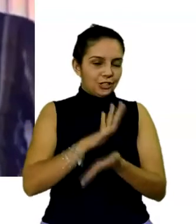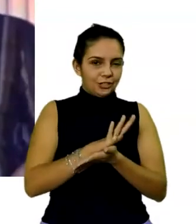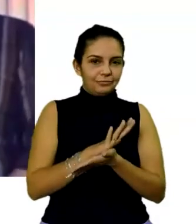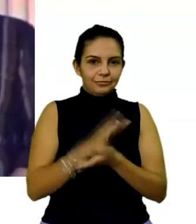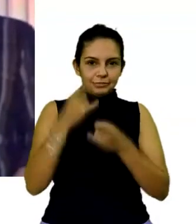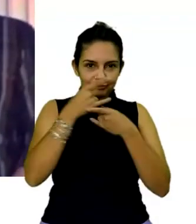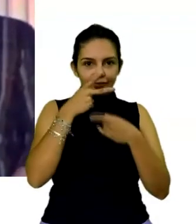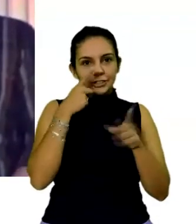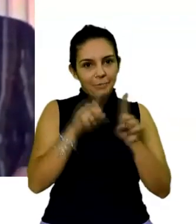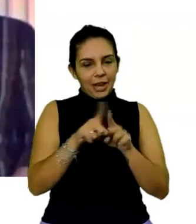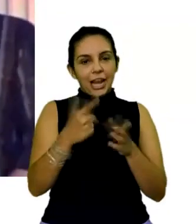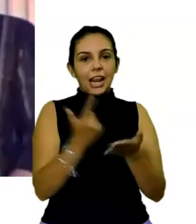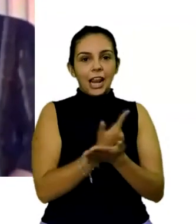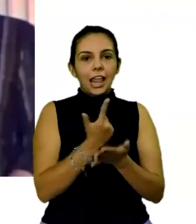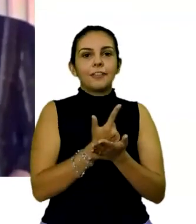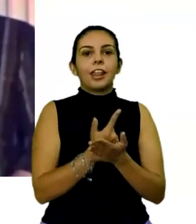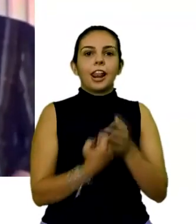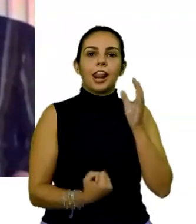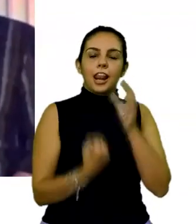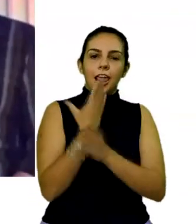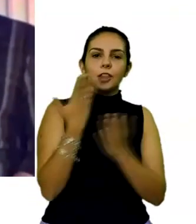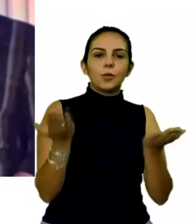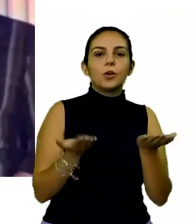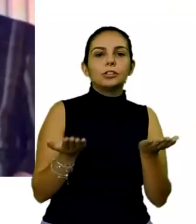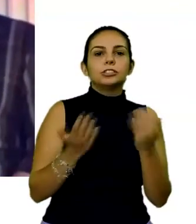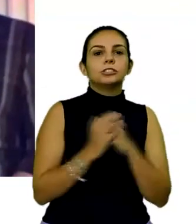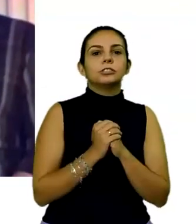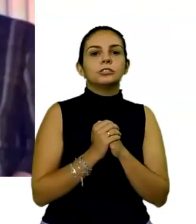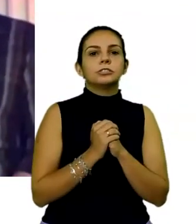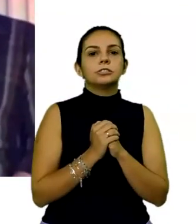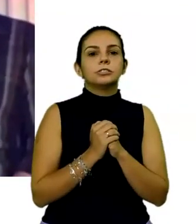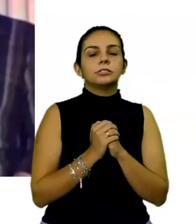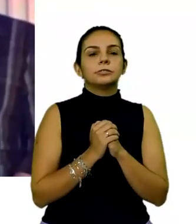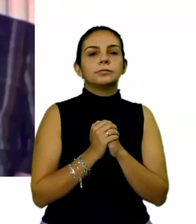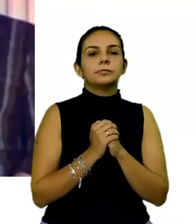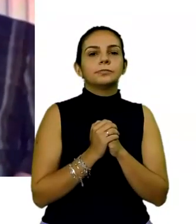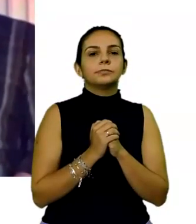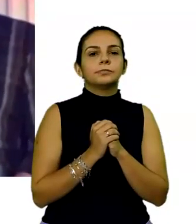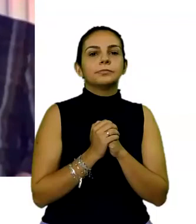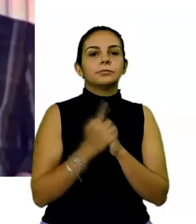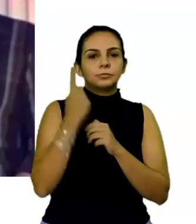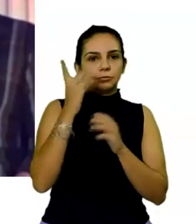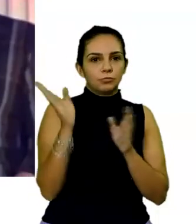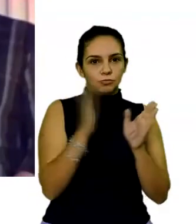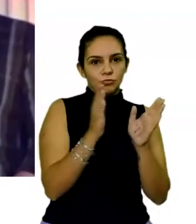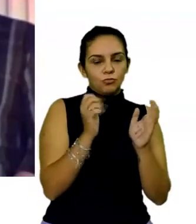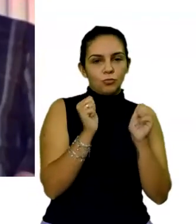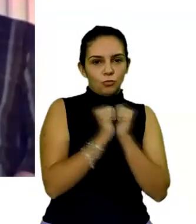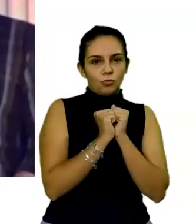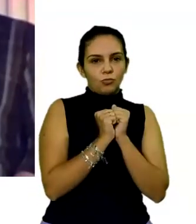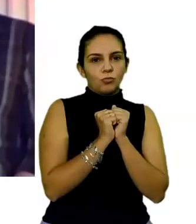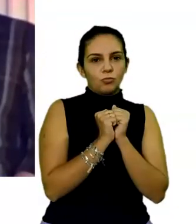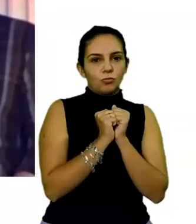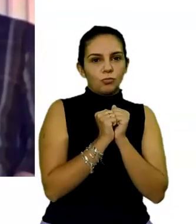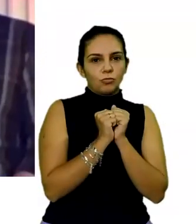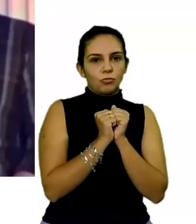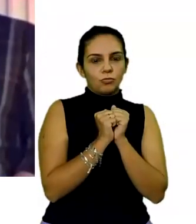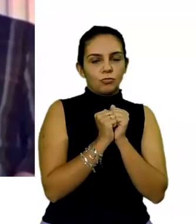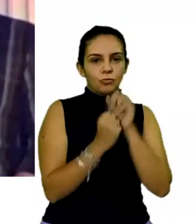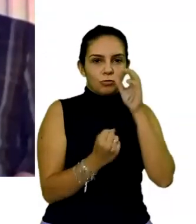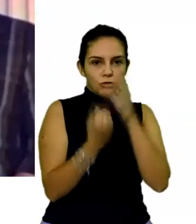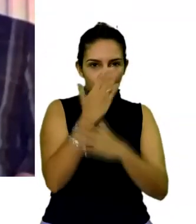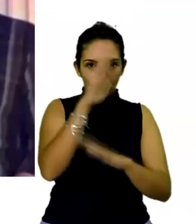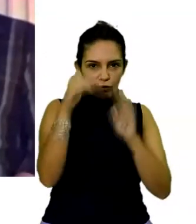live, nós vamos falar também desse livro que está sendo lançado aqui hoje. Vai ser lançado uma coletânea que a Fundação Cultural ACIA pretende